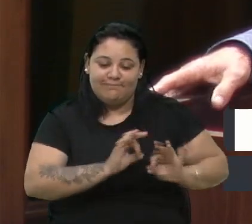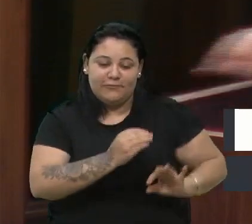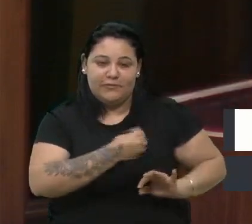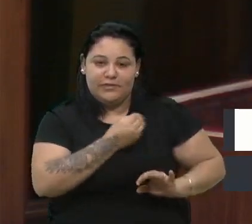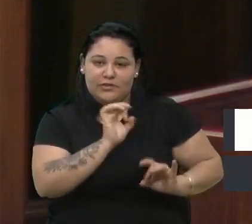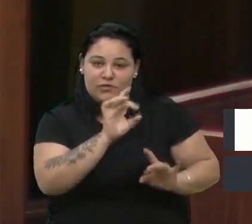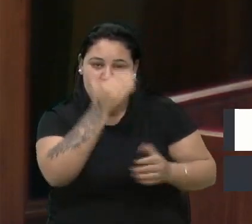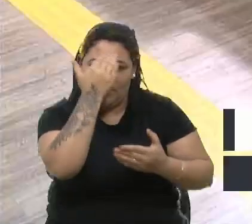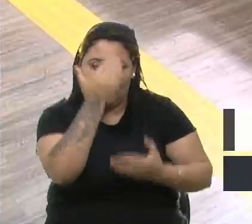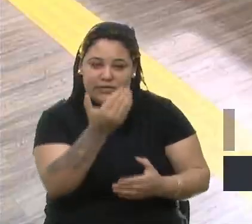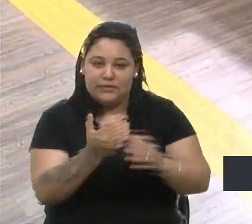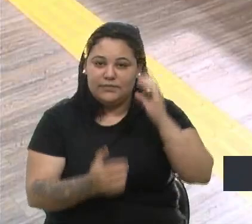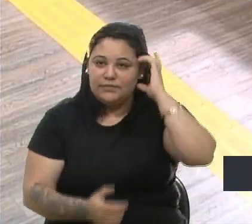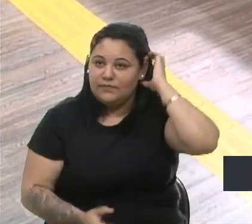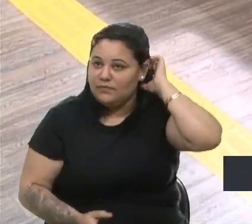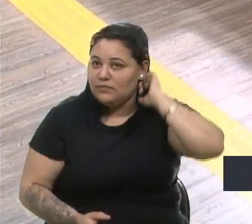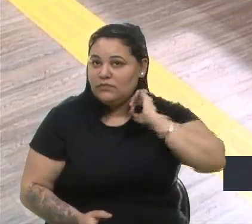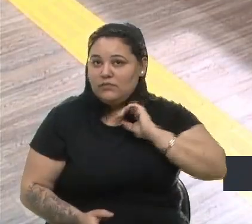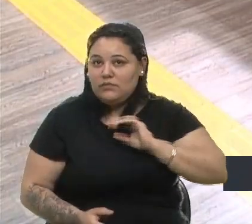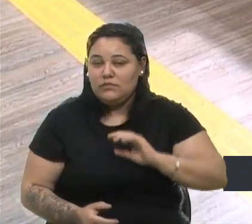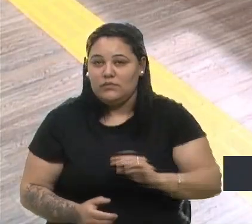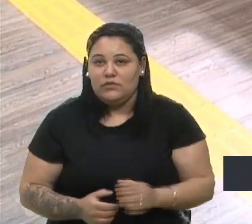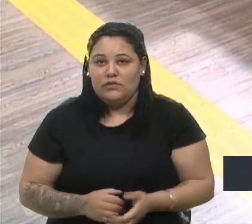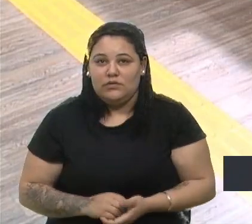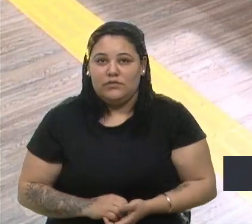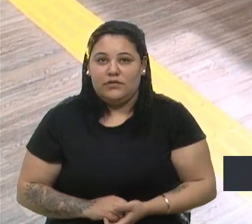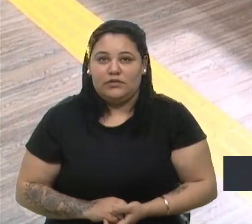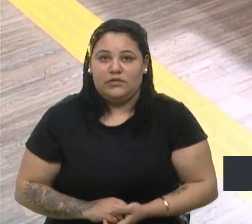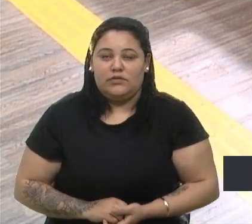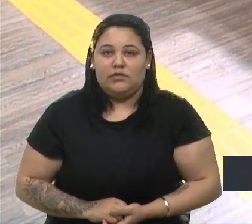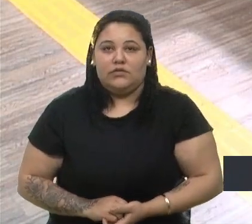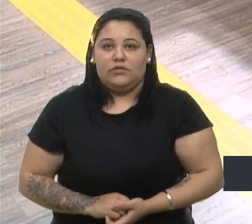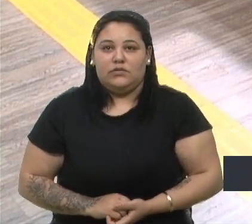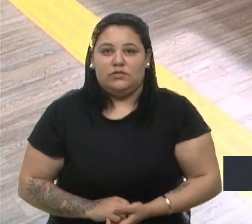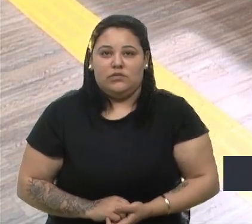obrigado. Obrigado. Declaração